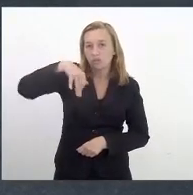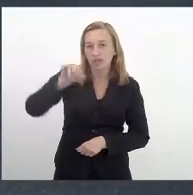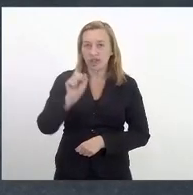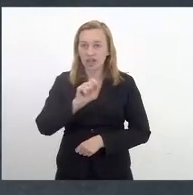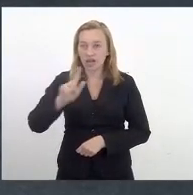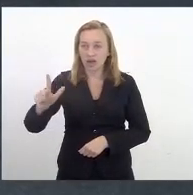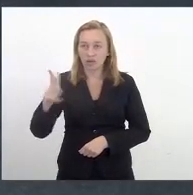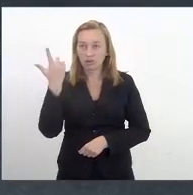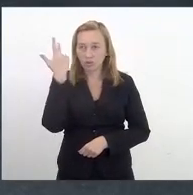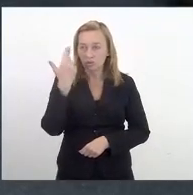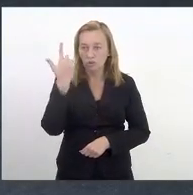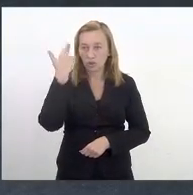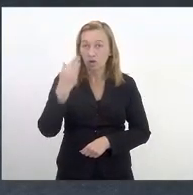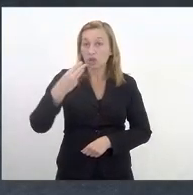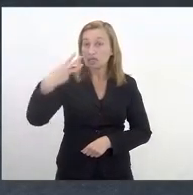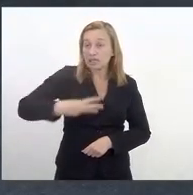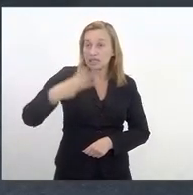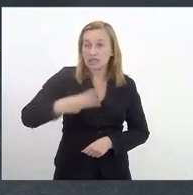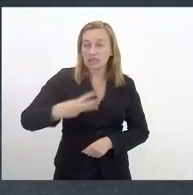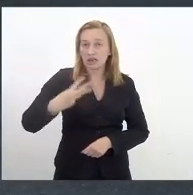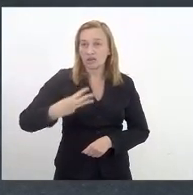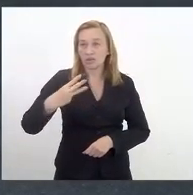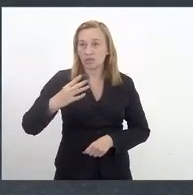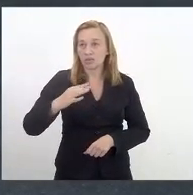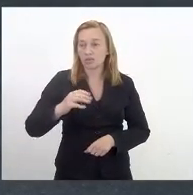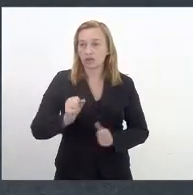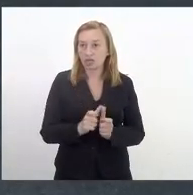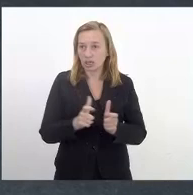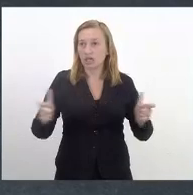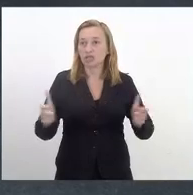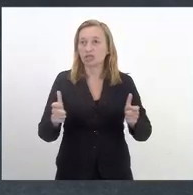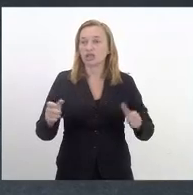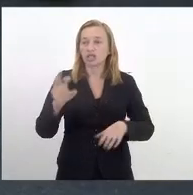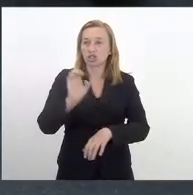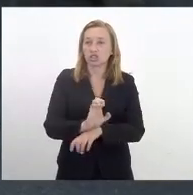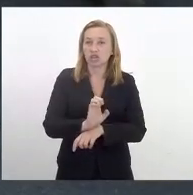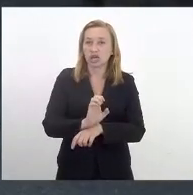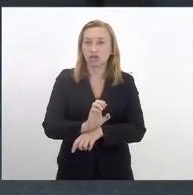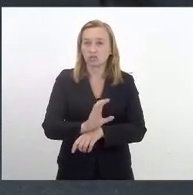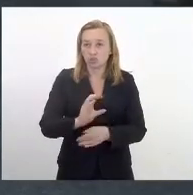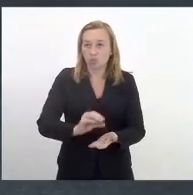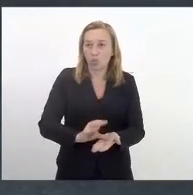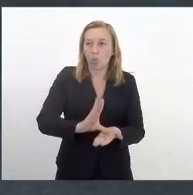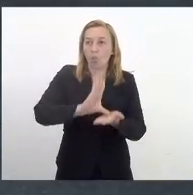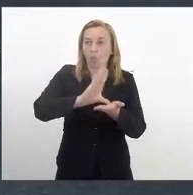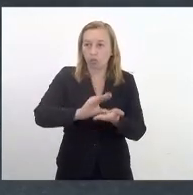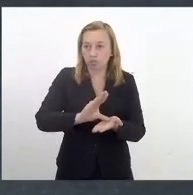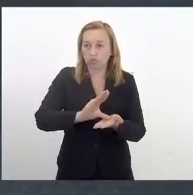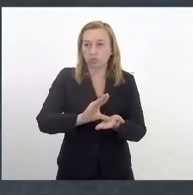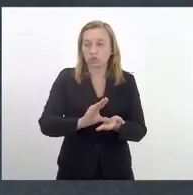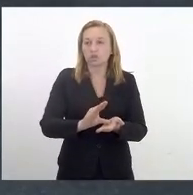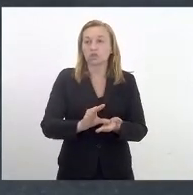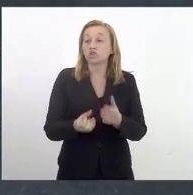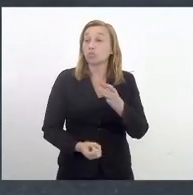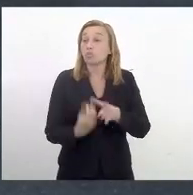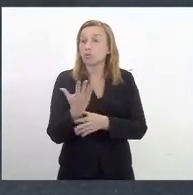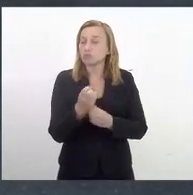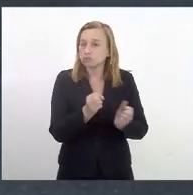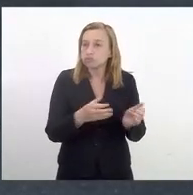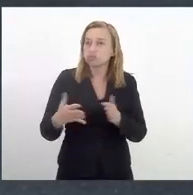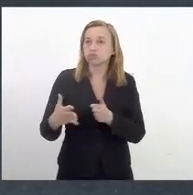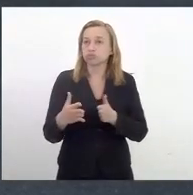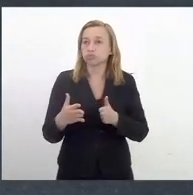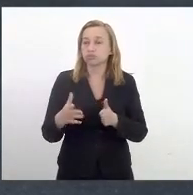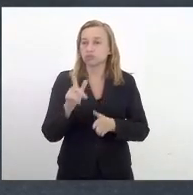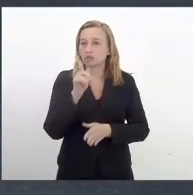é o terceiro maior estado em volume e de produção